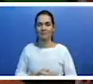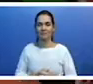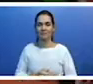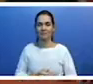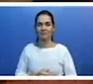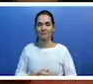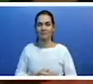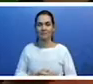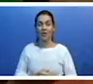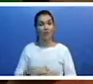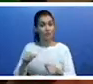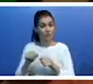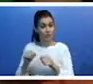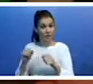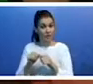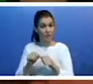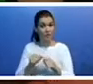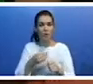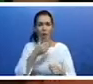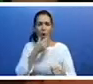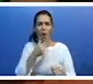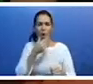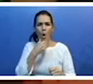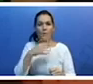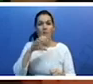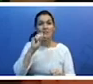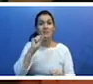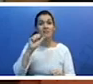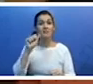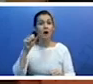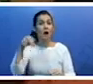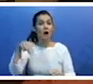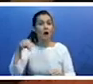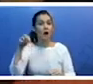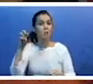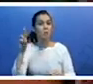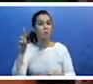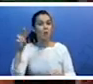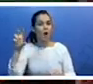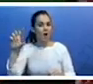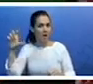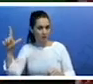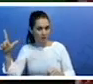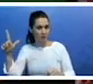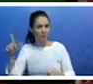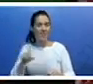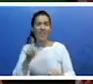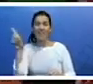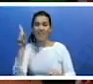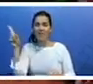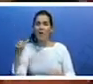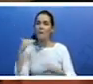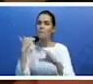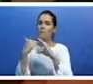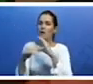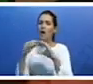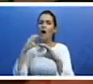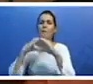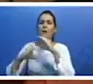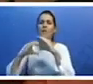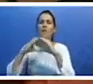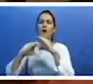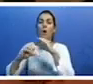Desenvolvido por Samuel Morse em 1835, a mensagem pode ser enviada por